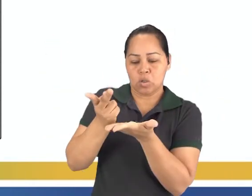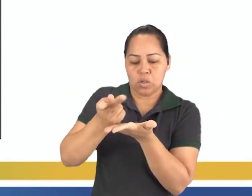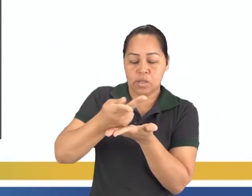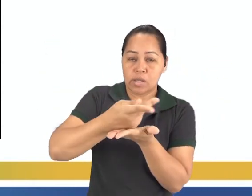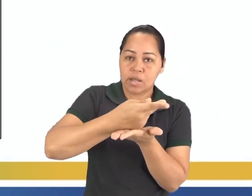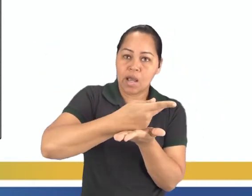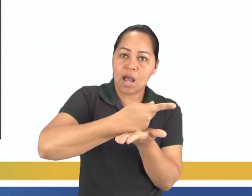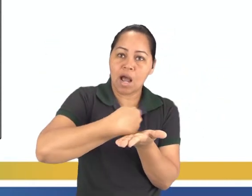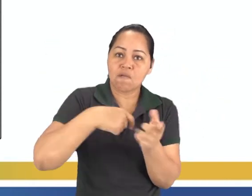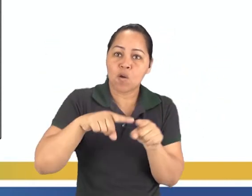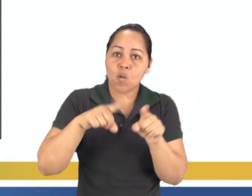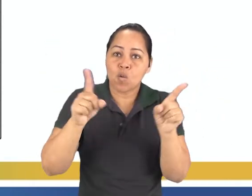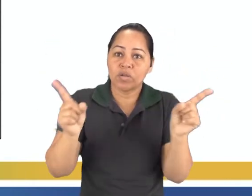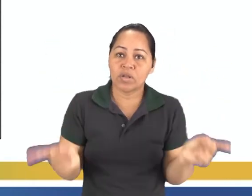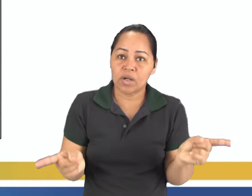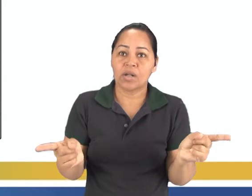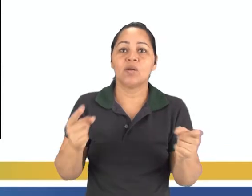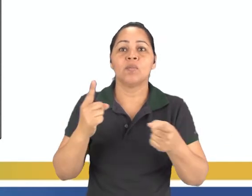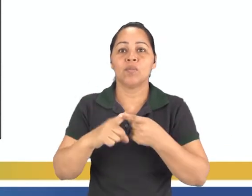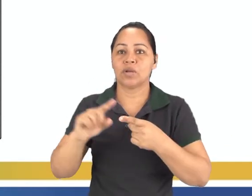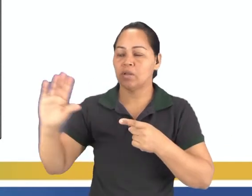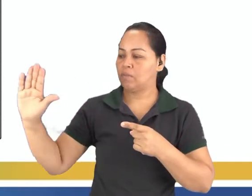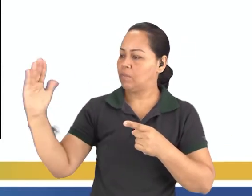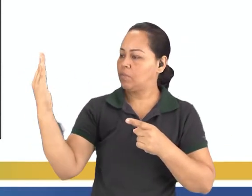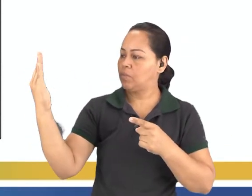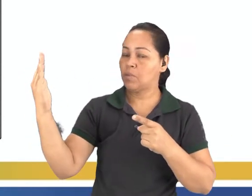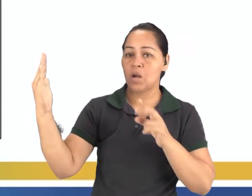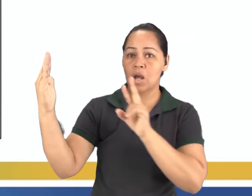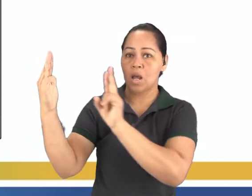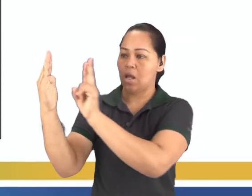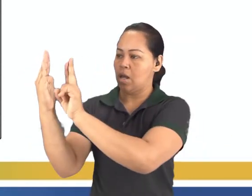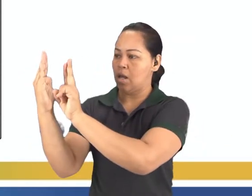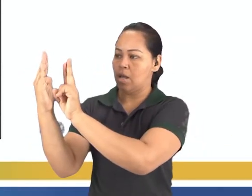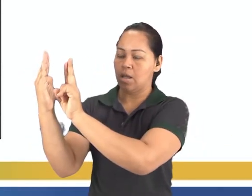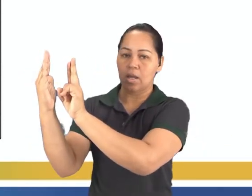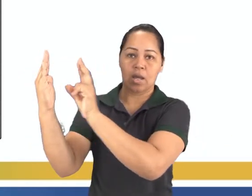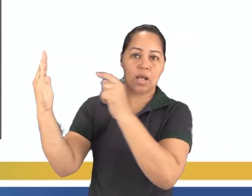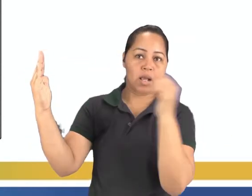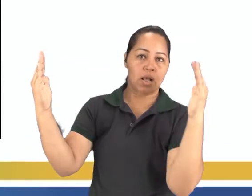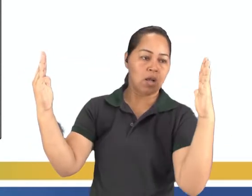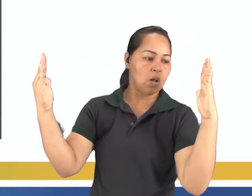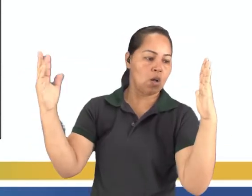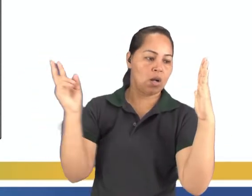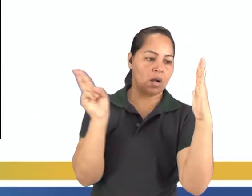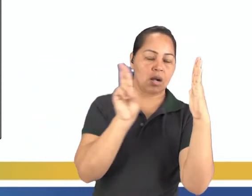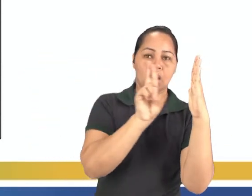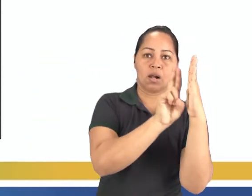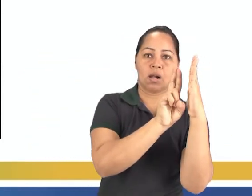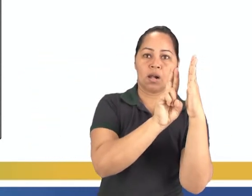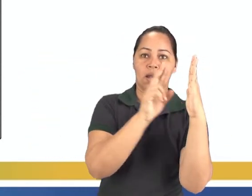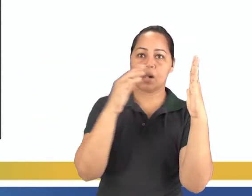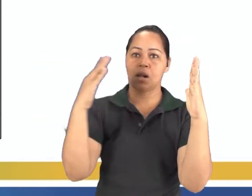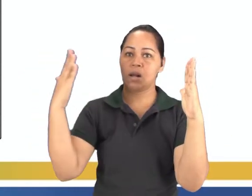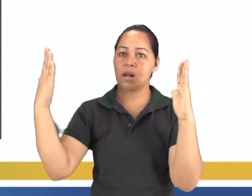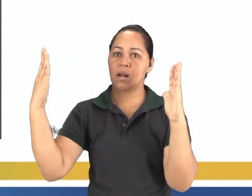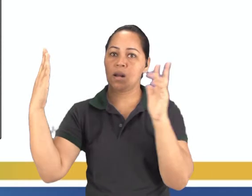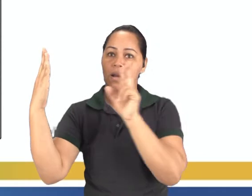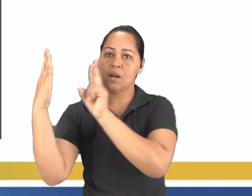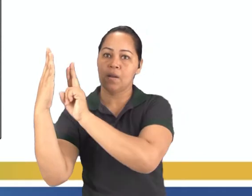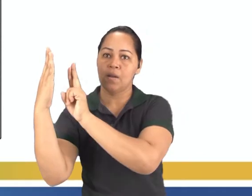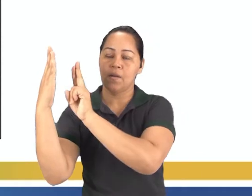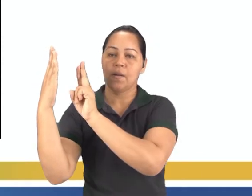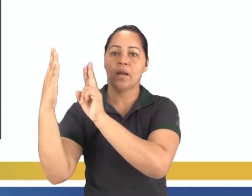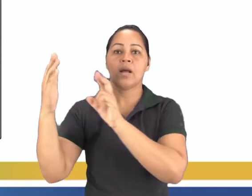contrário, porque ela está refletida. Assim como a estrela, que aparece aí em azul, assim como a